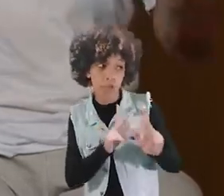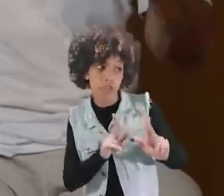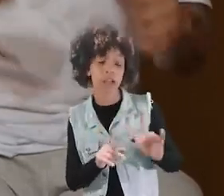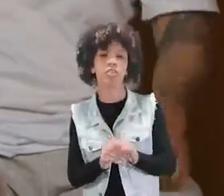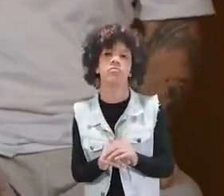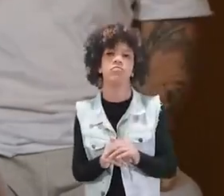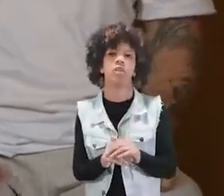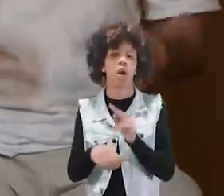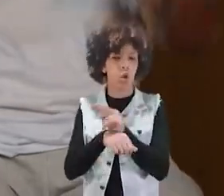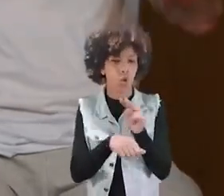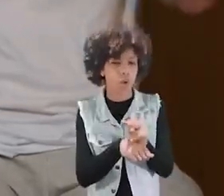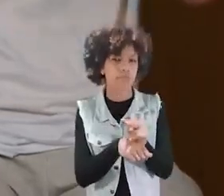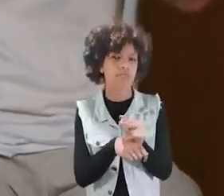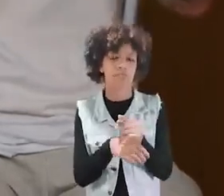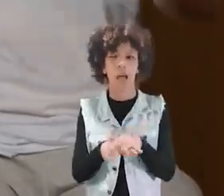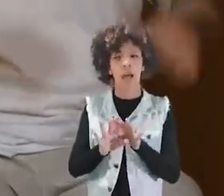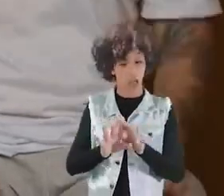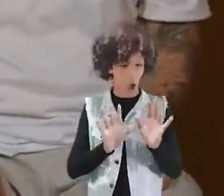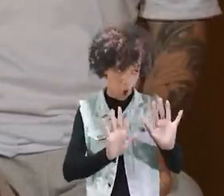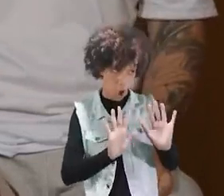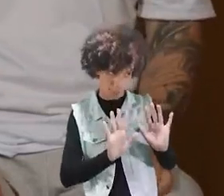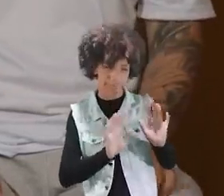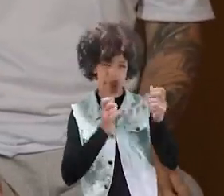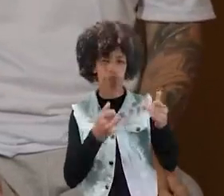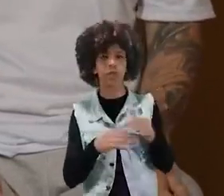a gente precisava mais por trocar